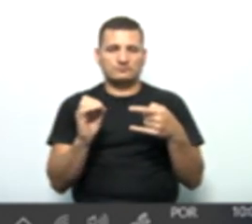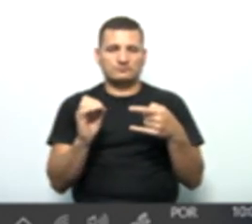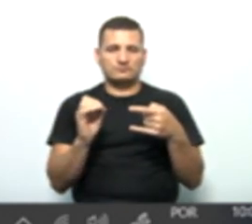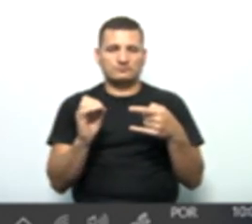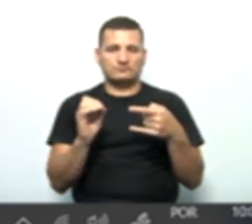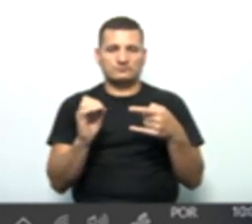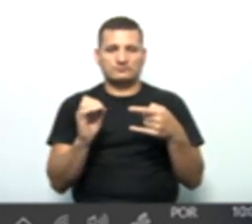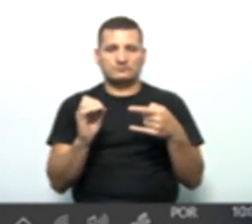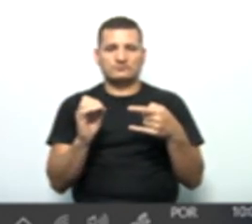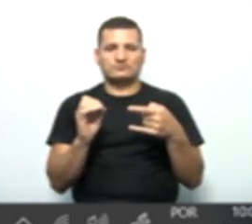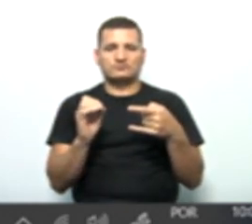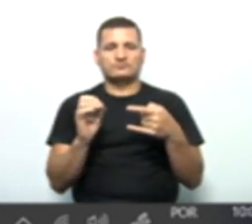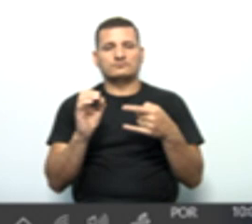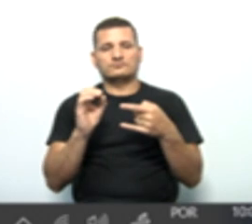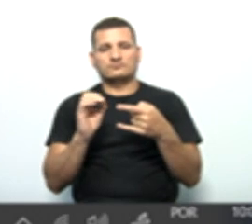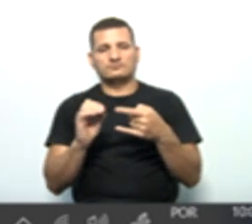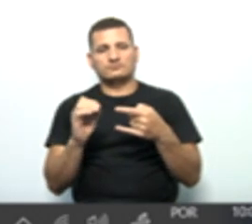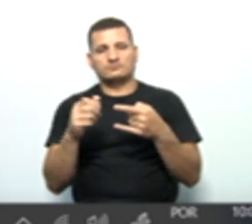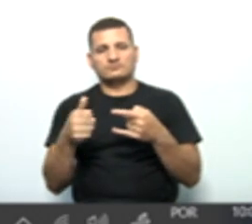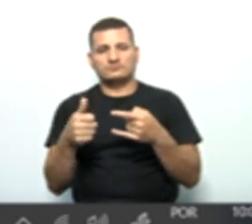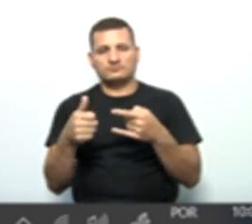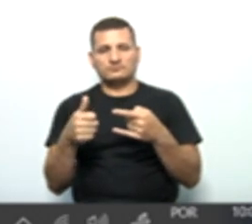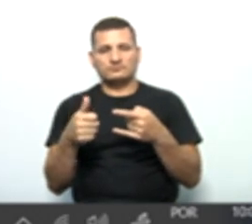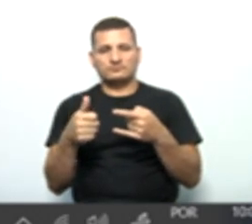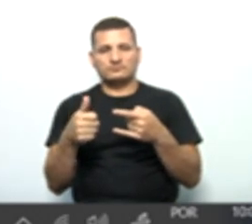vírgula, espaço, 01.